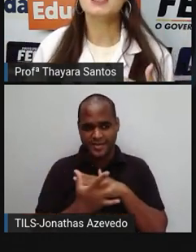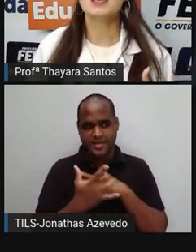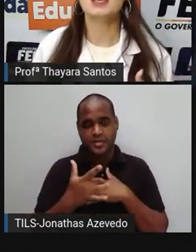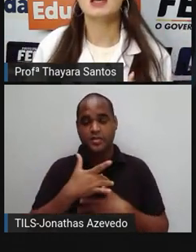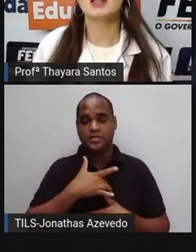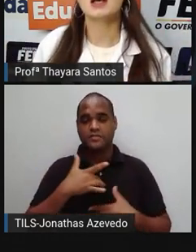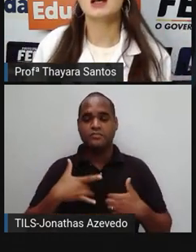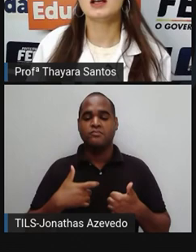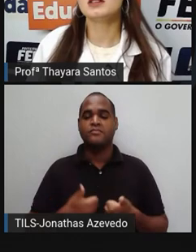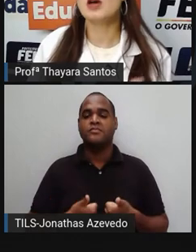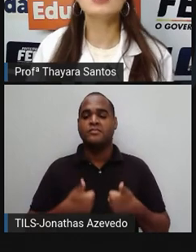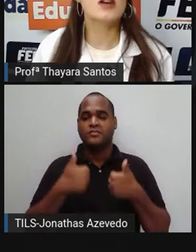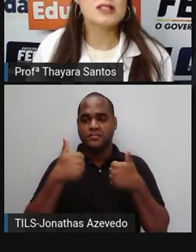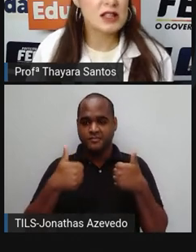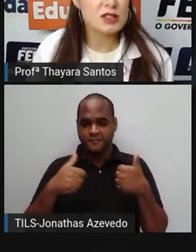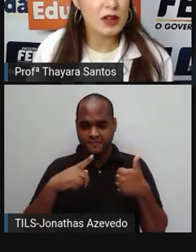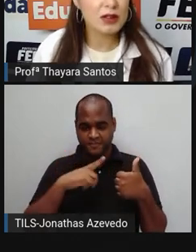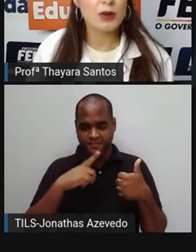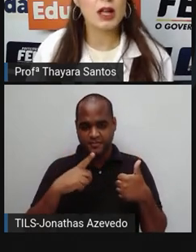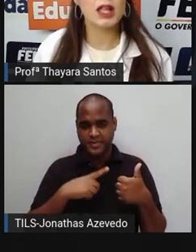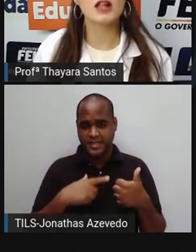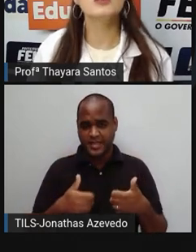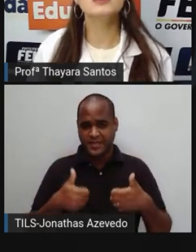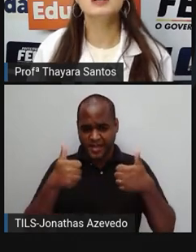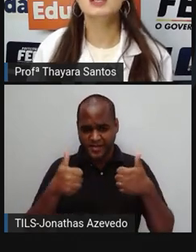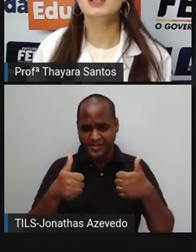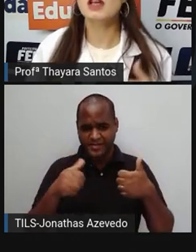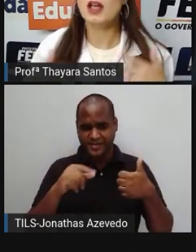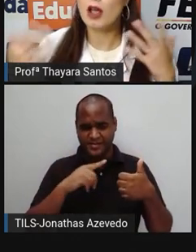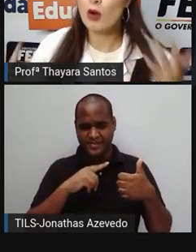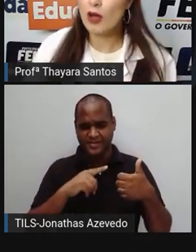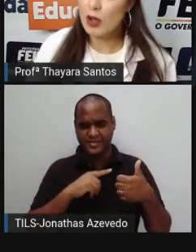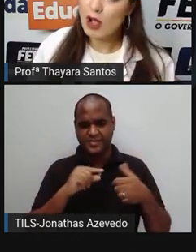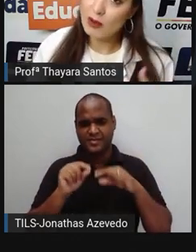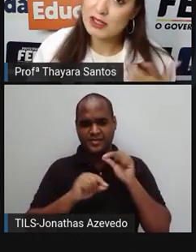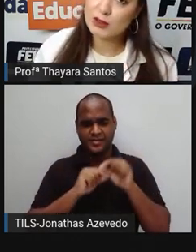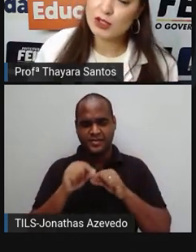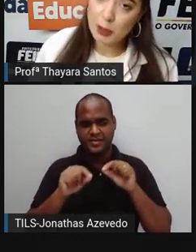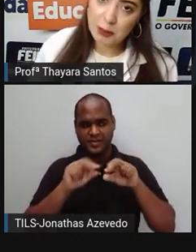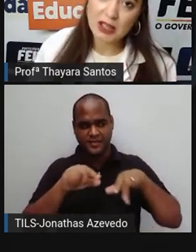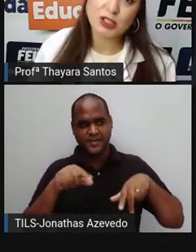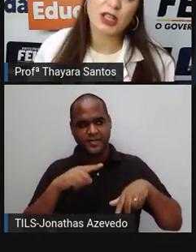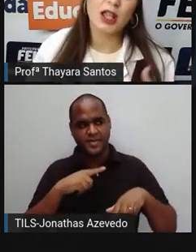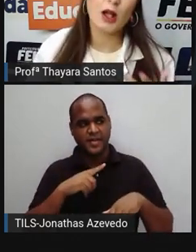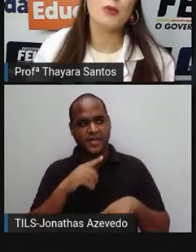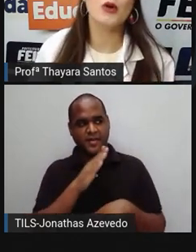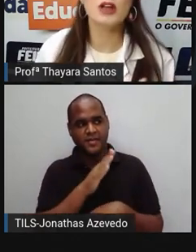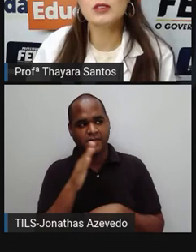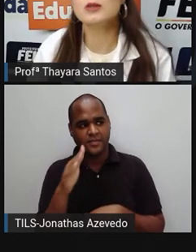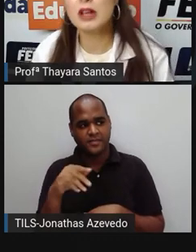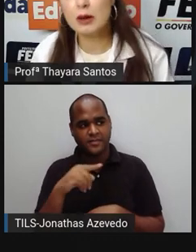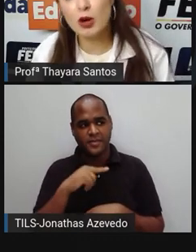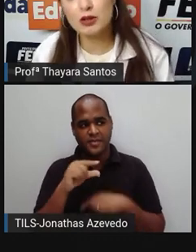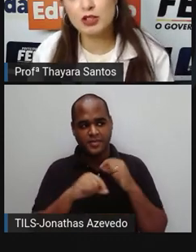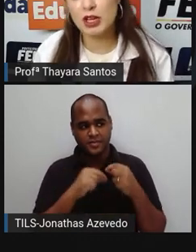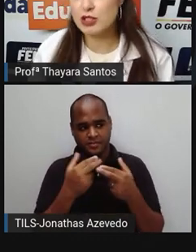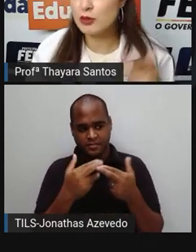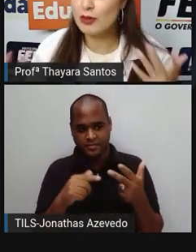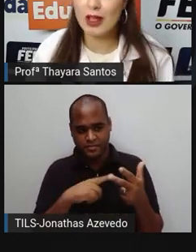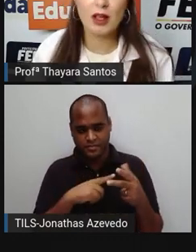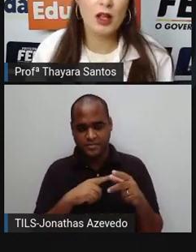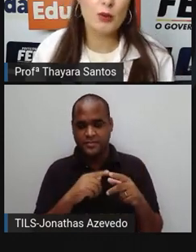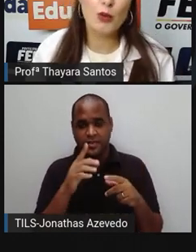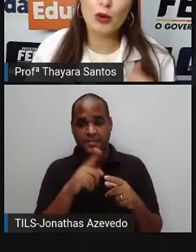e ela não estava satisfeita com aquilo e recorreu a uma cirurgia plástica que acabou levando ela